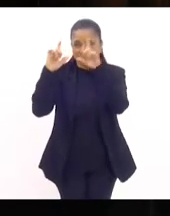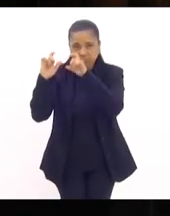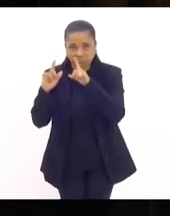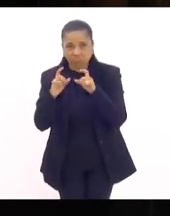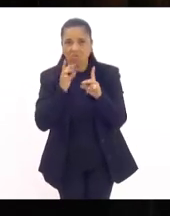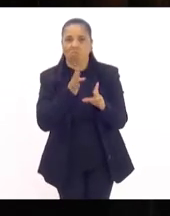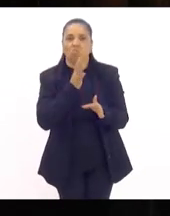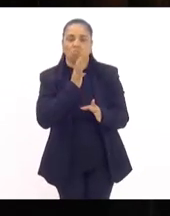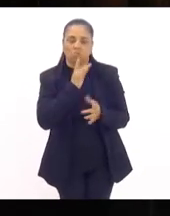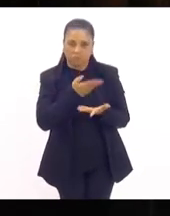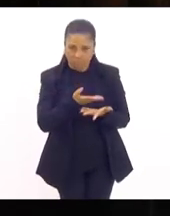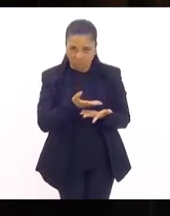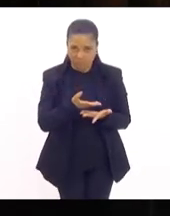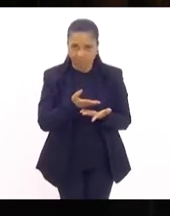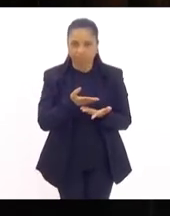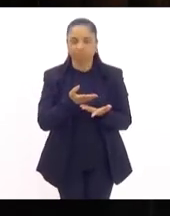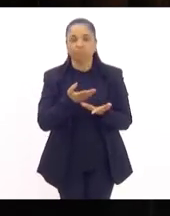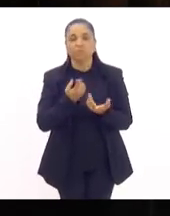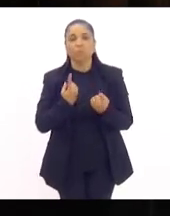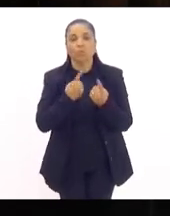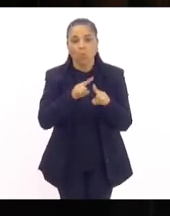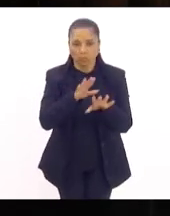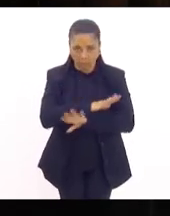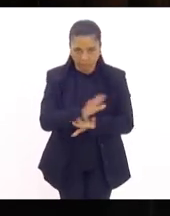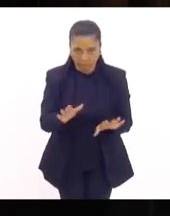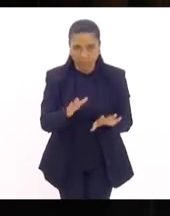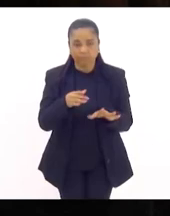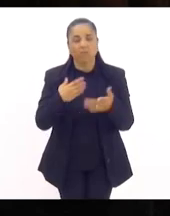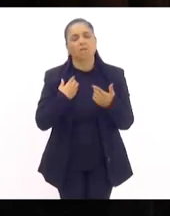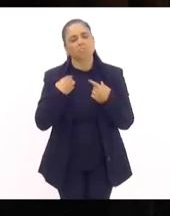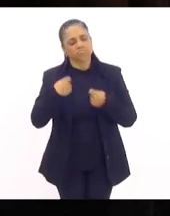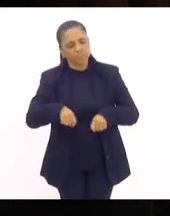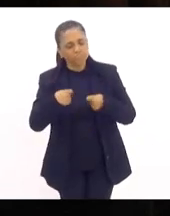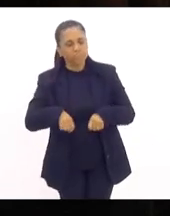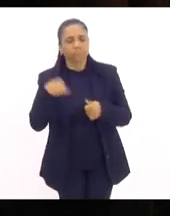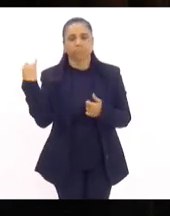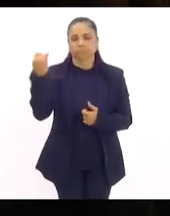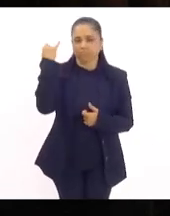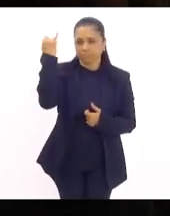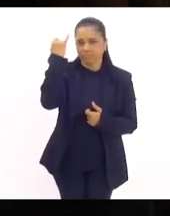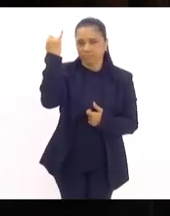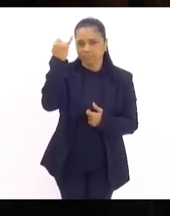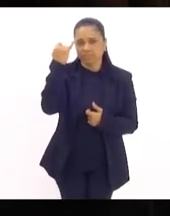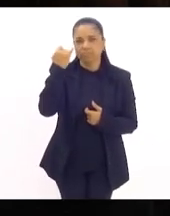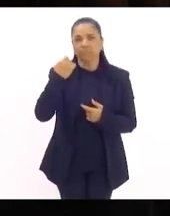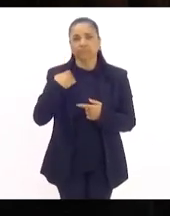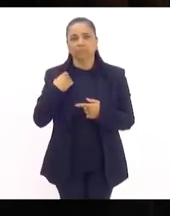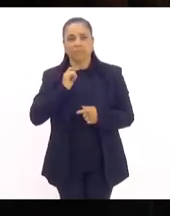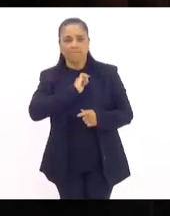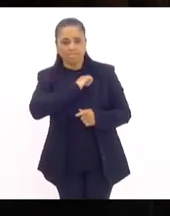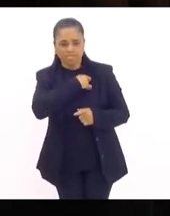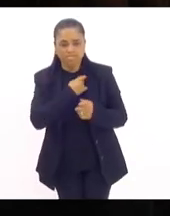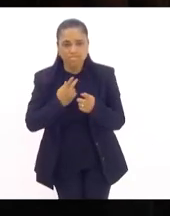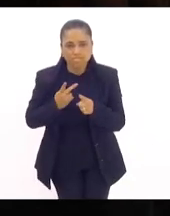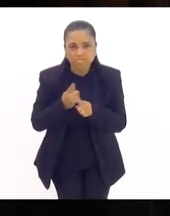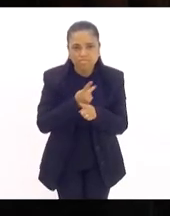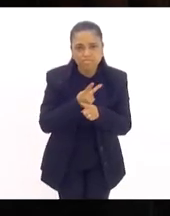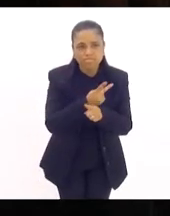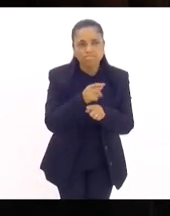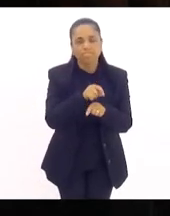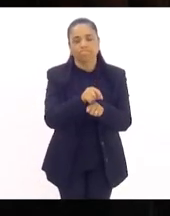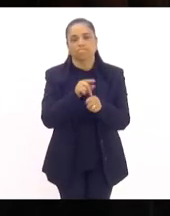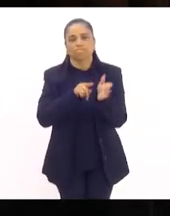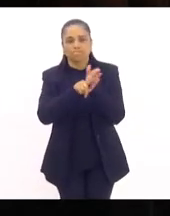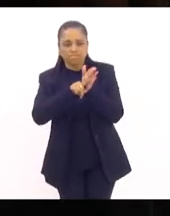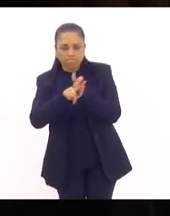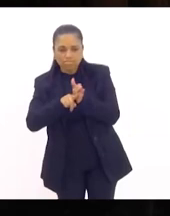é de suma importância que essa investigação ocorra, senhora presidenta, de maneira isenta, mas que garanta aí a